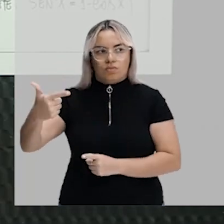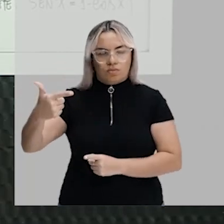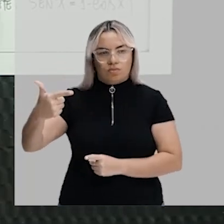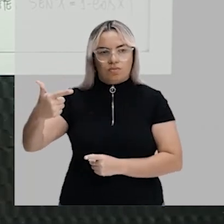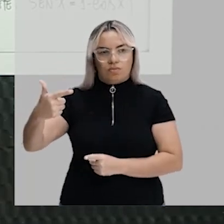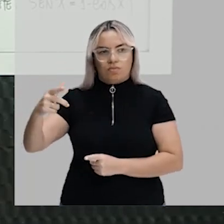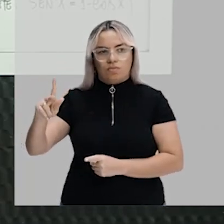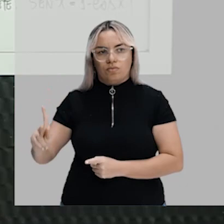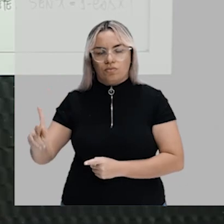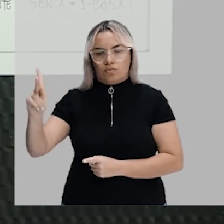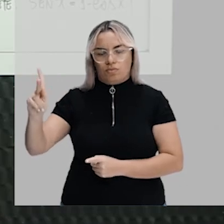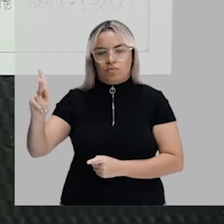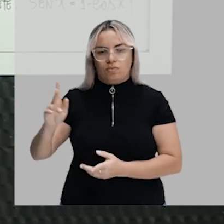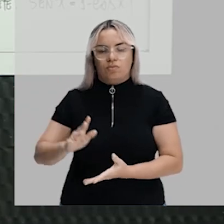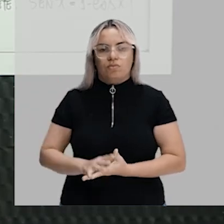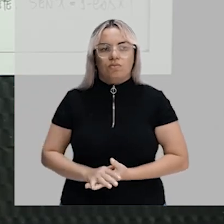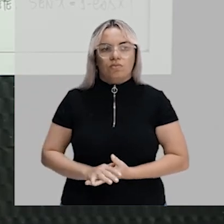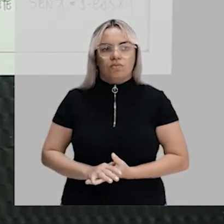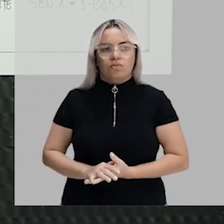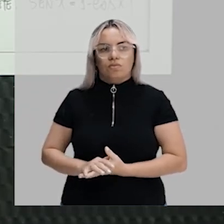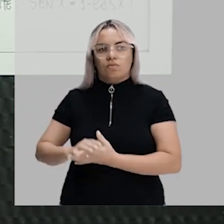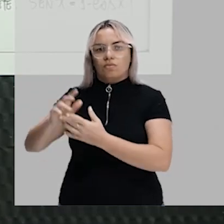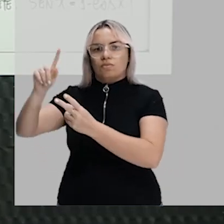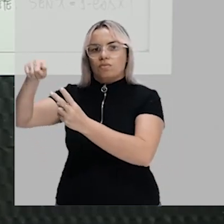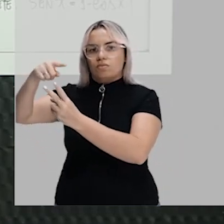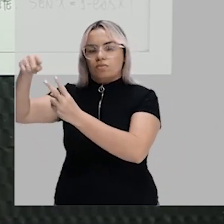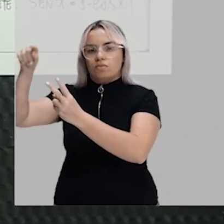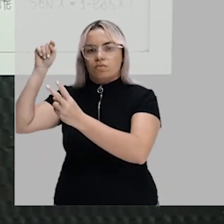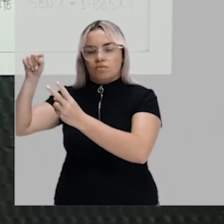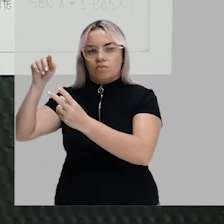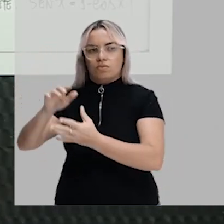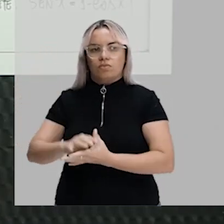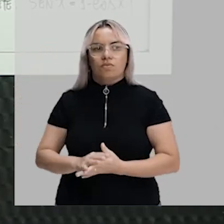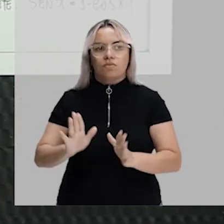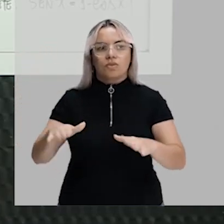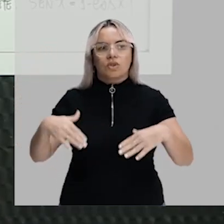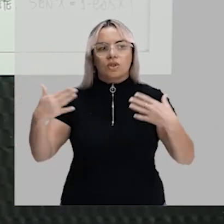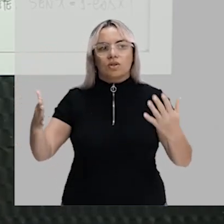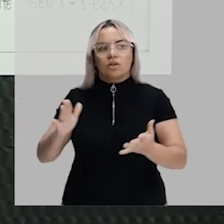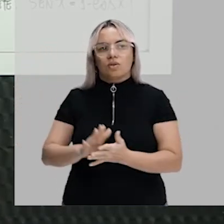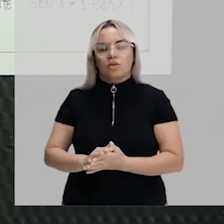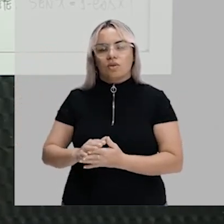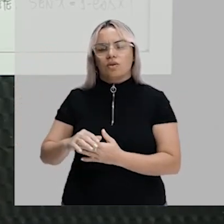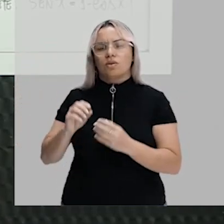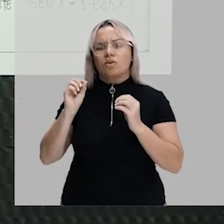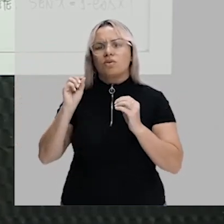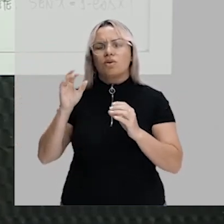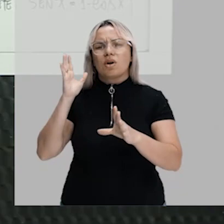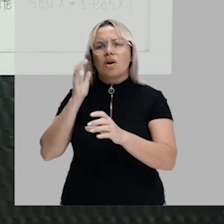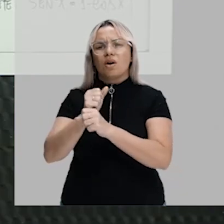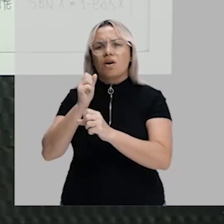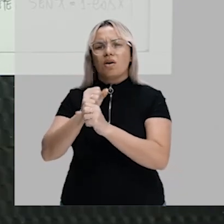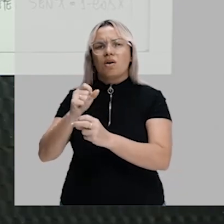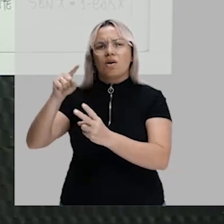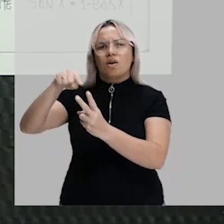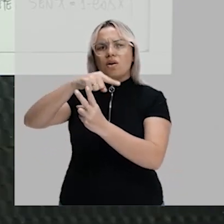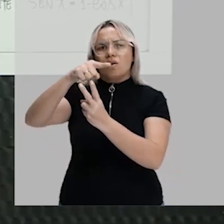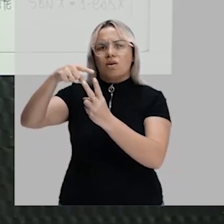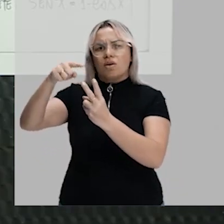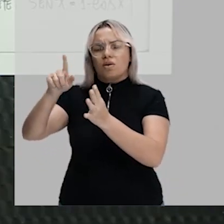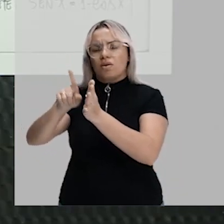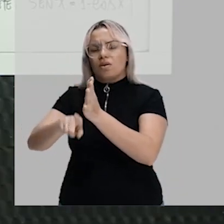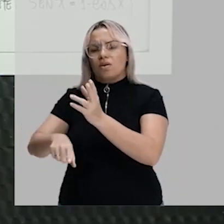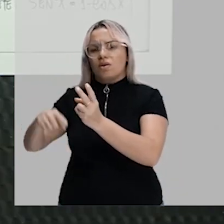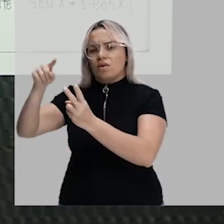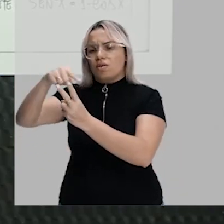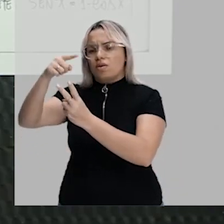pi certo quanto é que dá pi - pi so 3 se você for fazer essa conta aqui